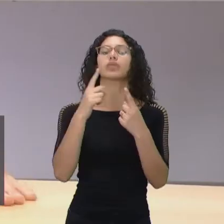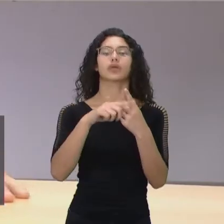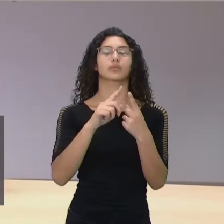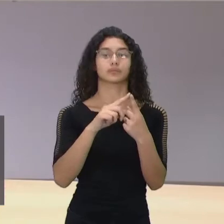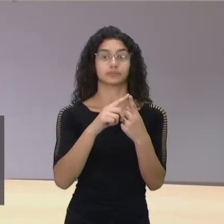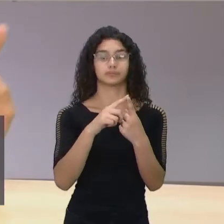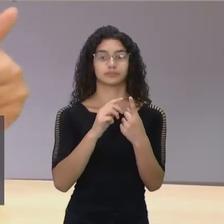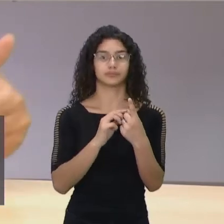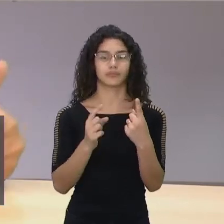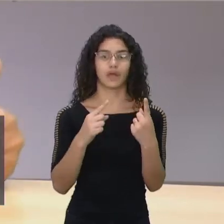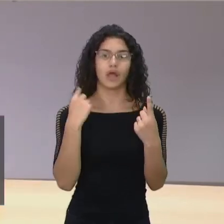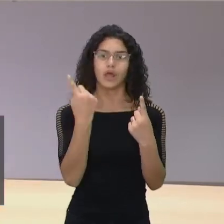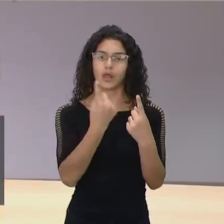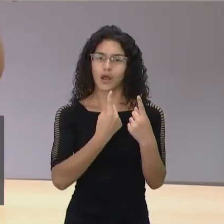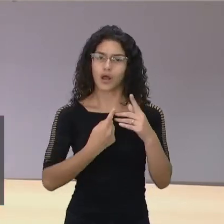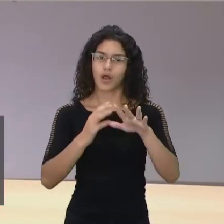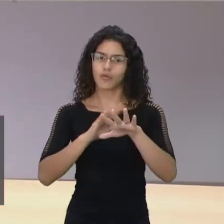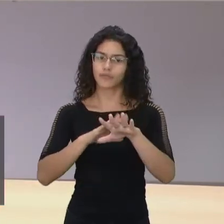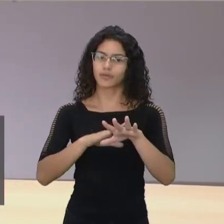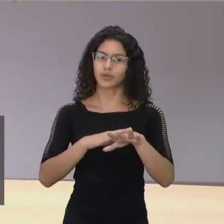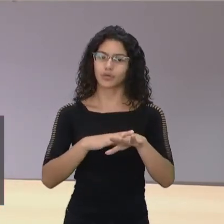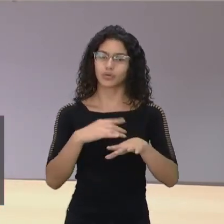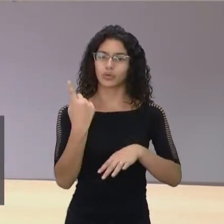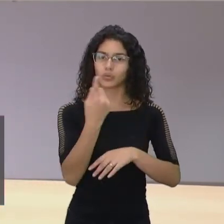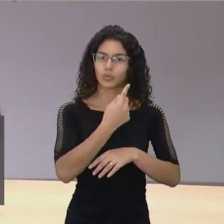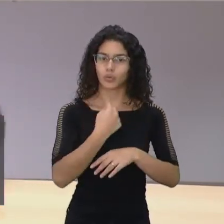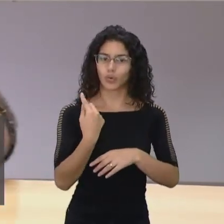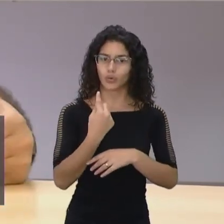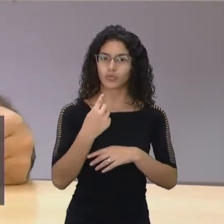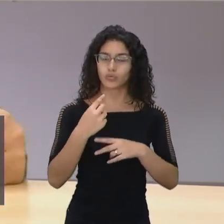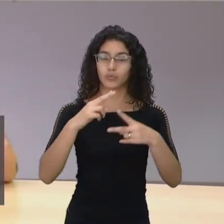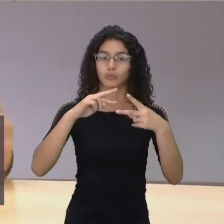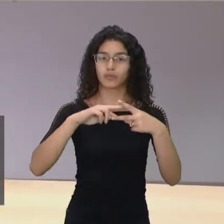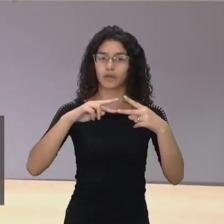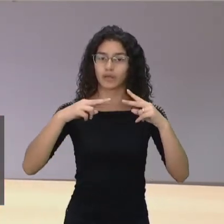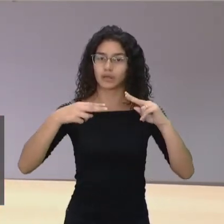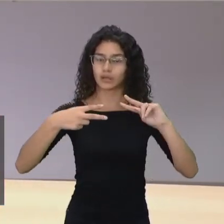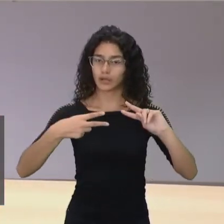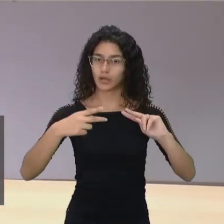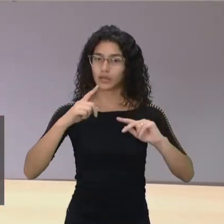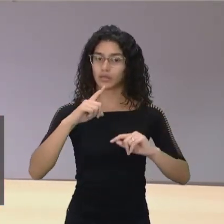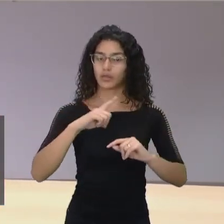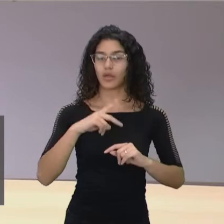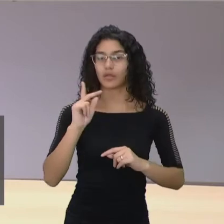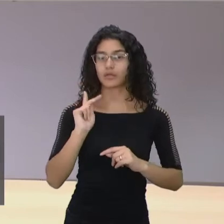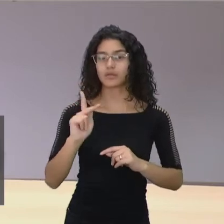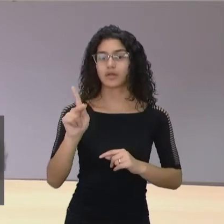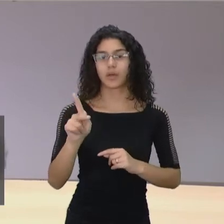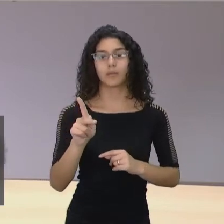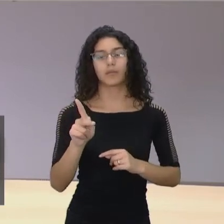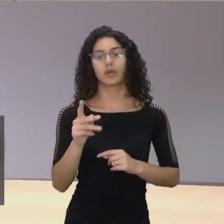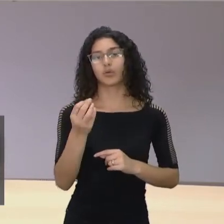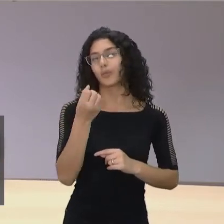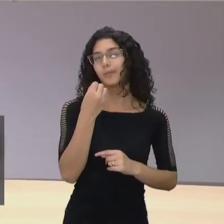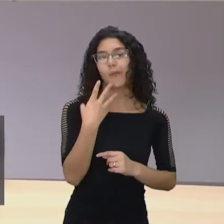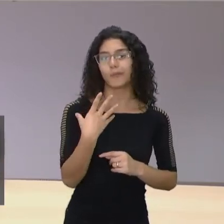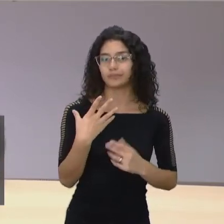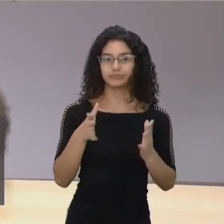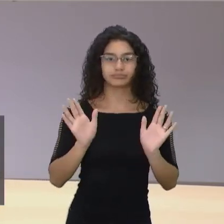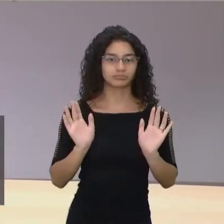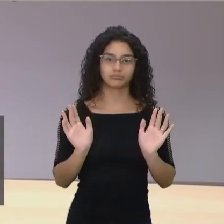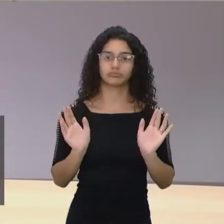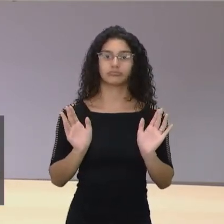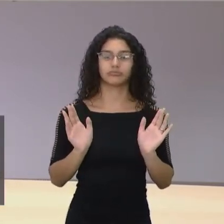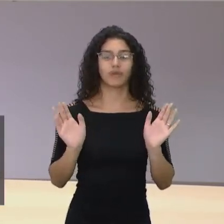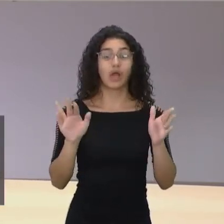de que nós somos feitos, o nosso shape, o nosso DNA antropológico nos coloca sempre numa zona de conforto.